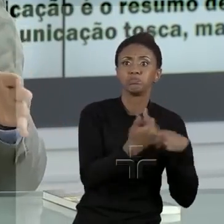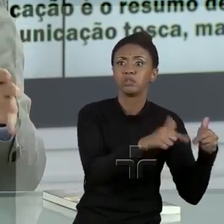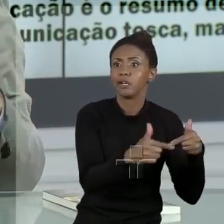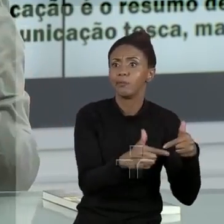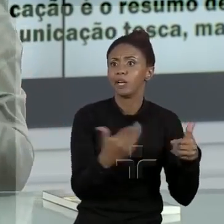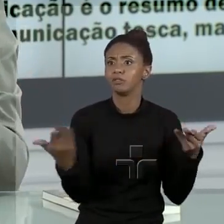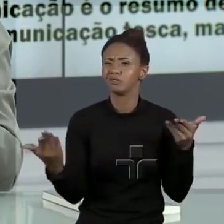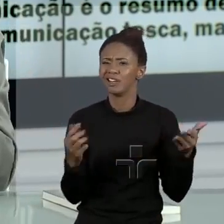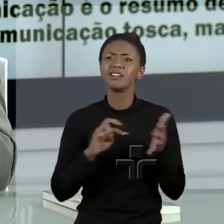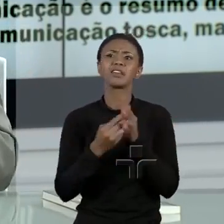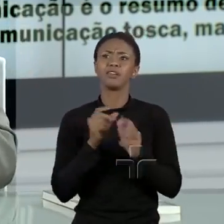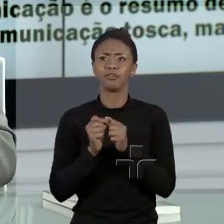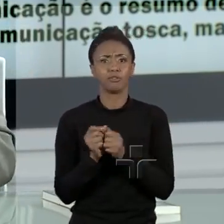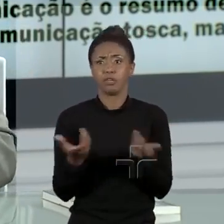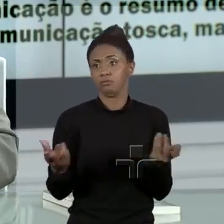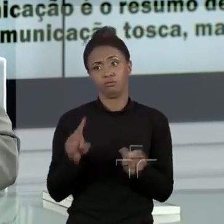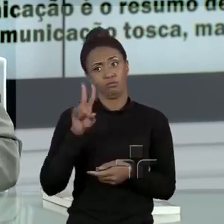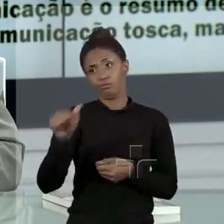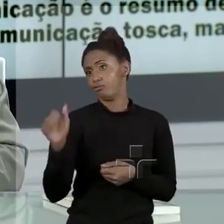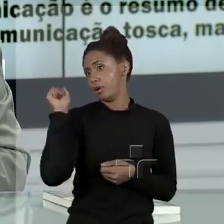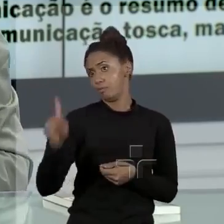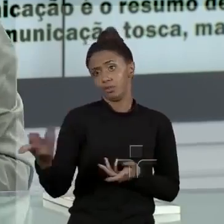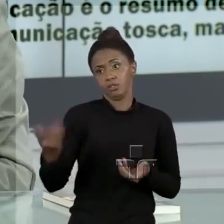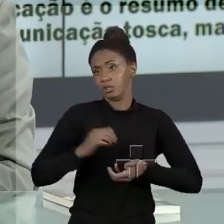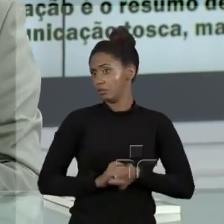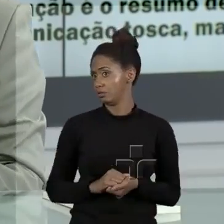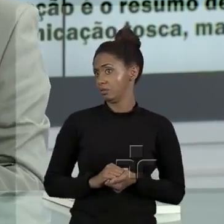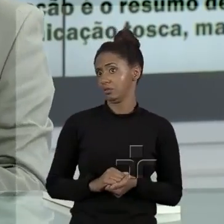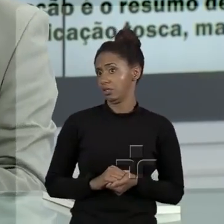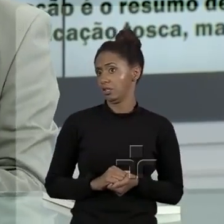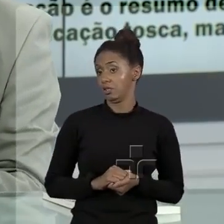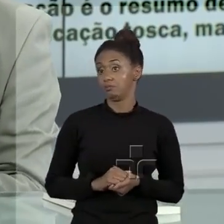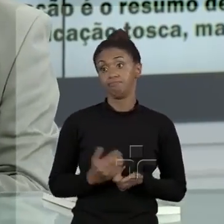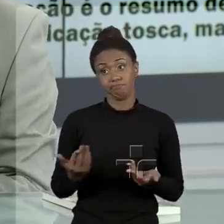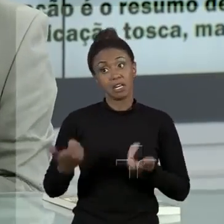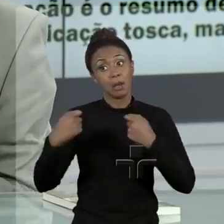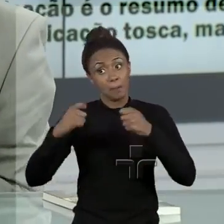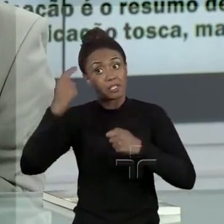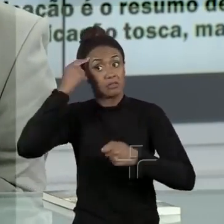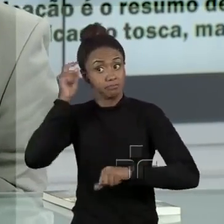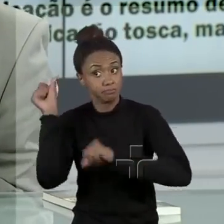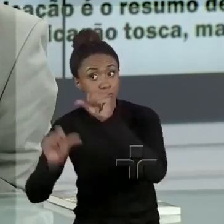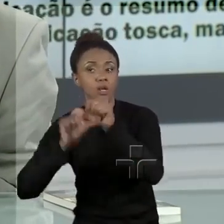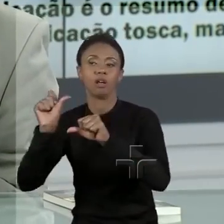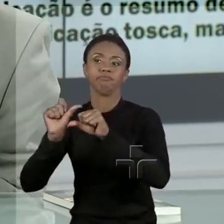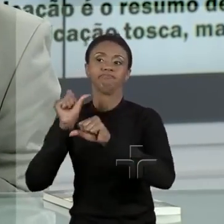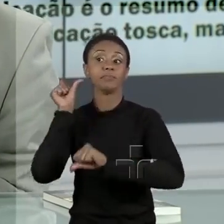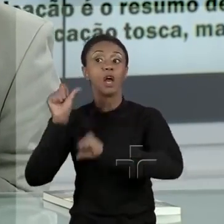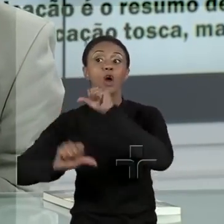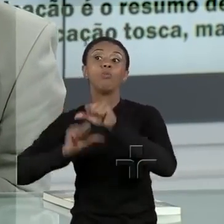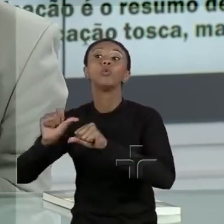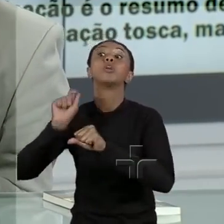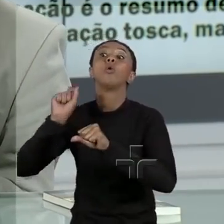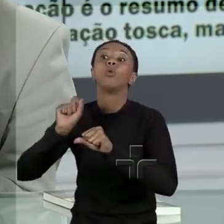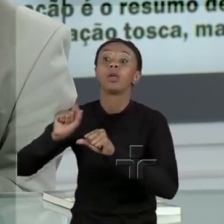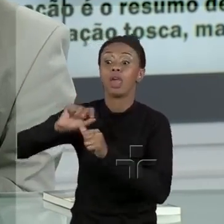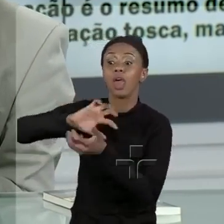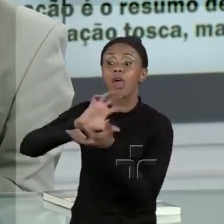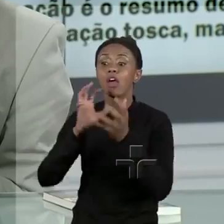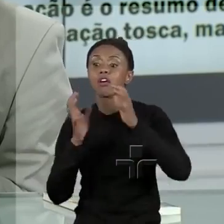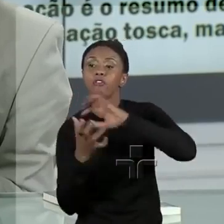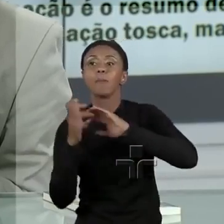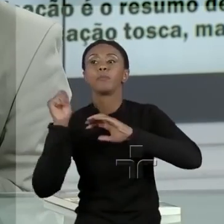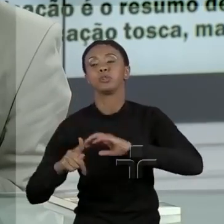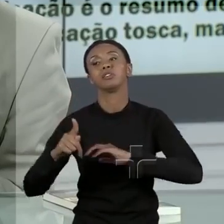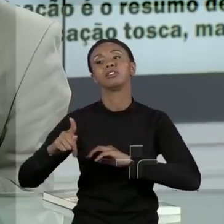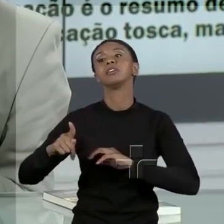dizer a pessoa que ela não terá aposentadoria. É um erro, tem que mudar. Por isso que eu acho que tem que mudar o rumo da reforma da Previdência para pegar os